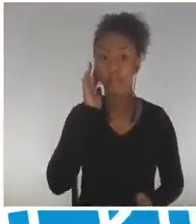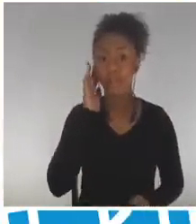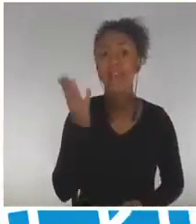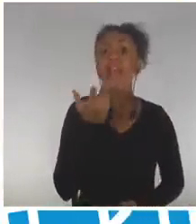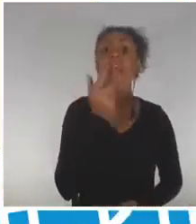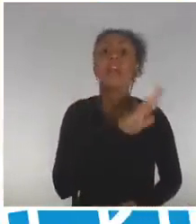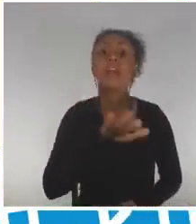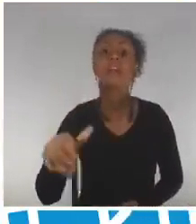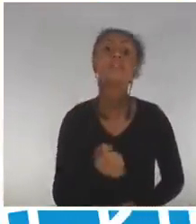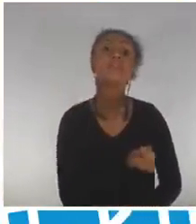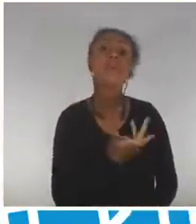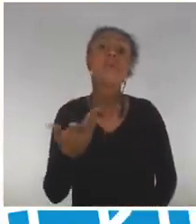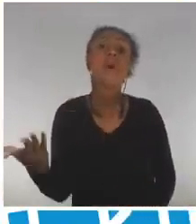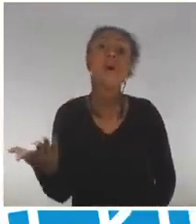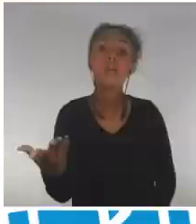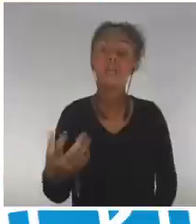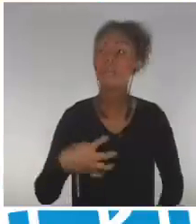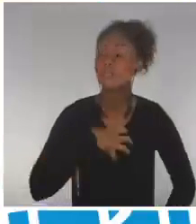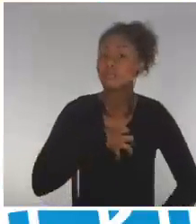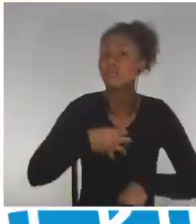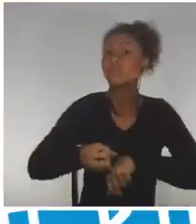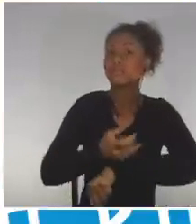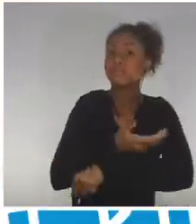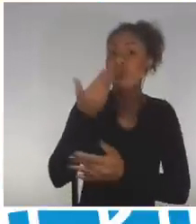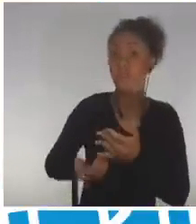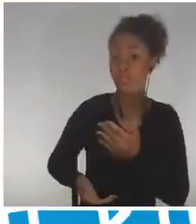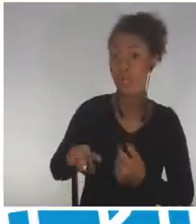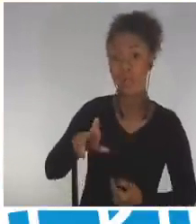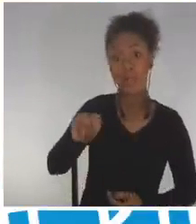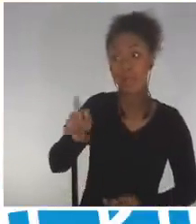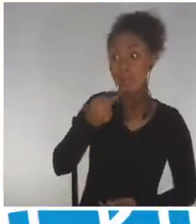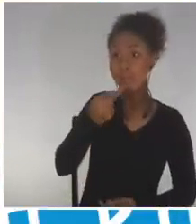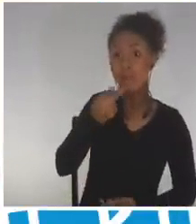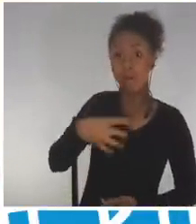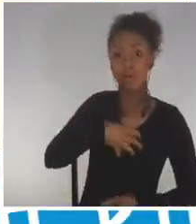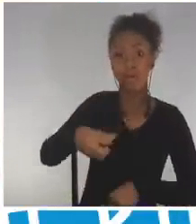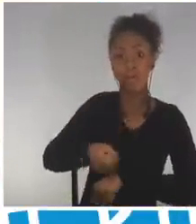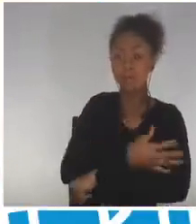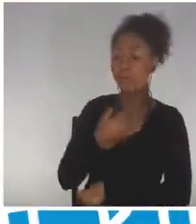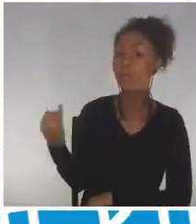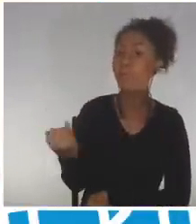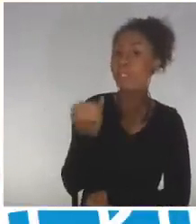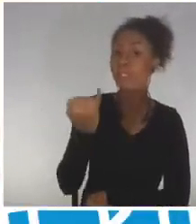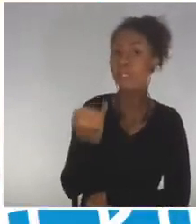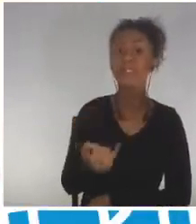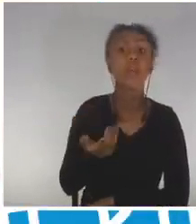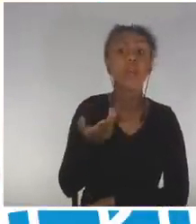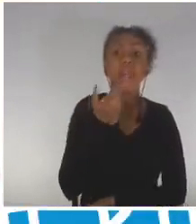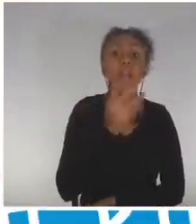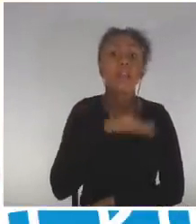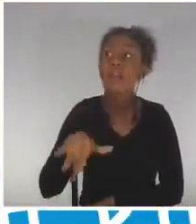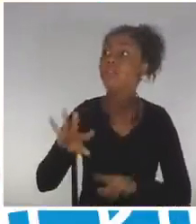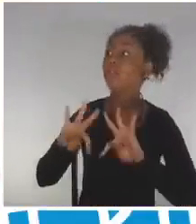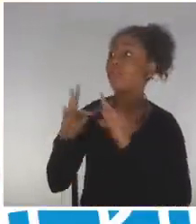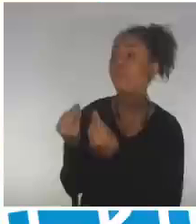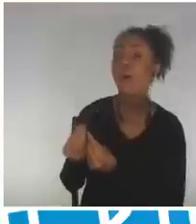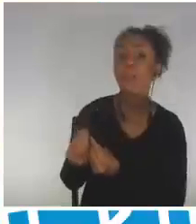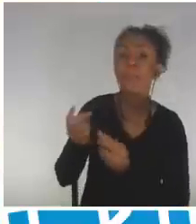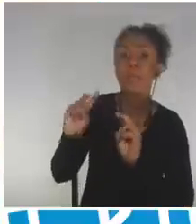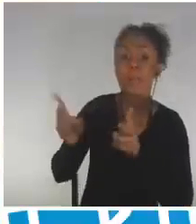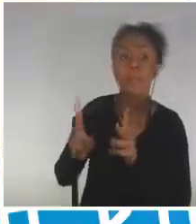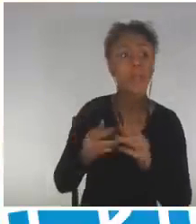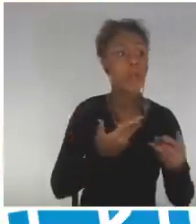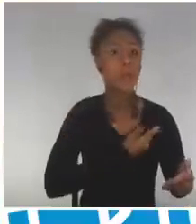Inclusive, a questão emocional que a Raquel tocou, importantíssima. Quantas crianças não perderam parentes, amigos,